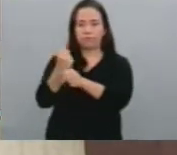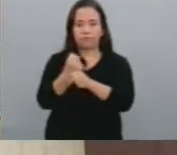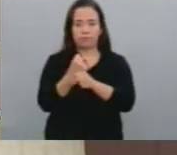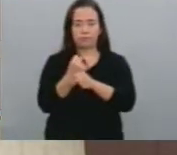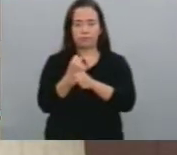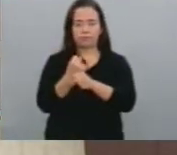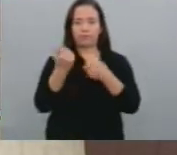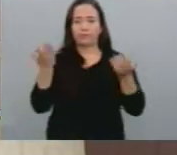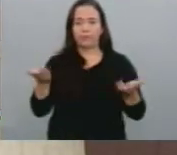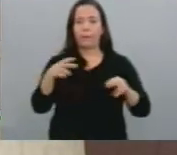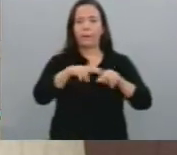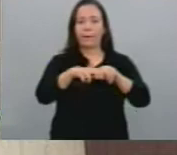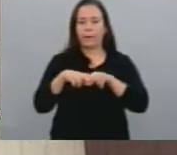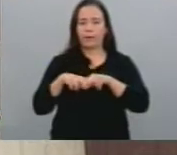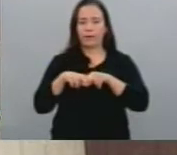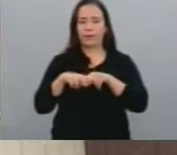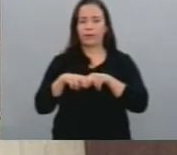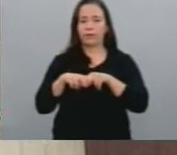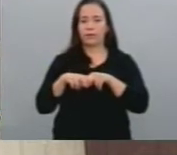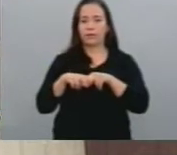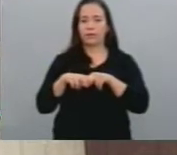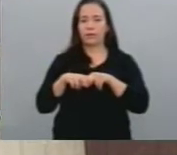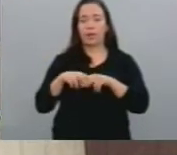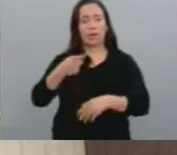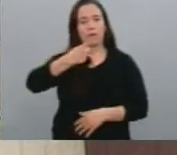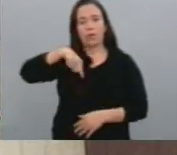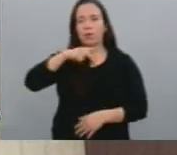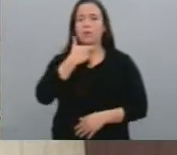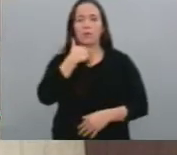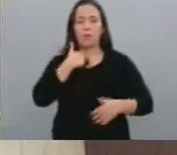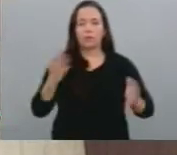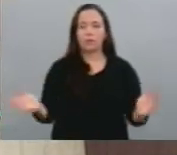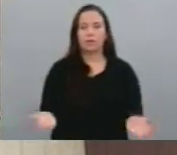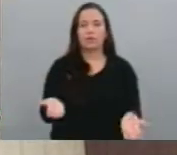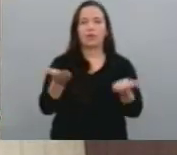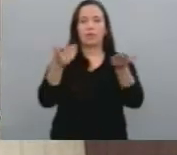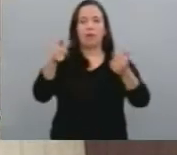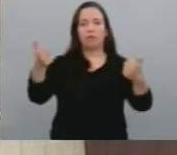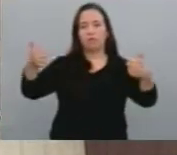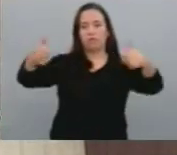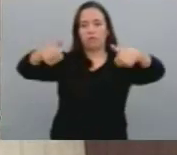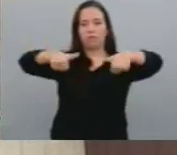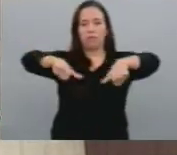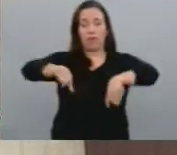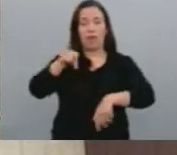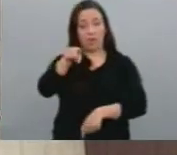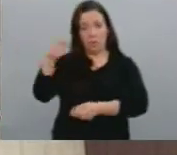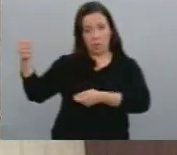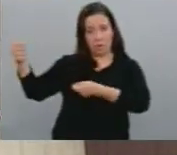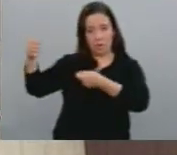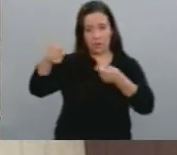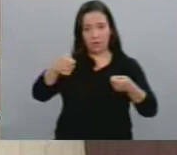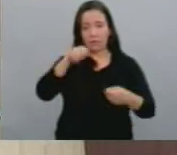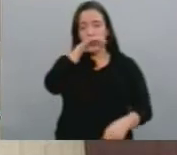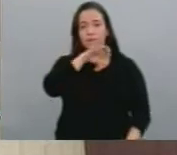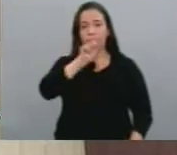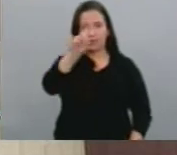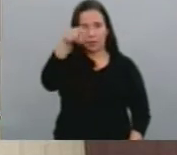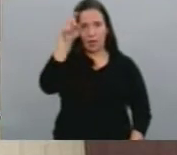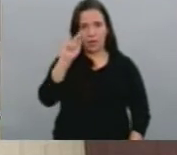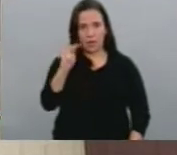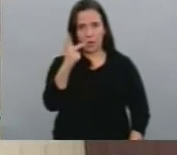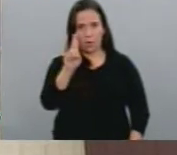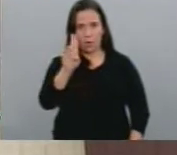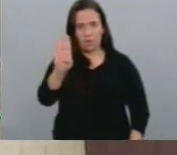Daí a necessidade, portanto, de nós não incentivarmos o atraso. Porque a mensagem da isenção fiscal do hub